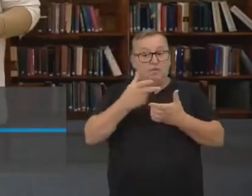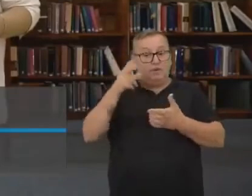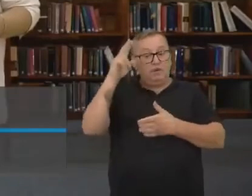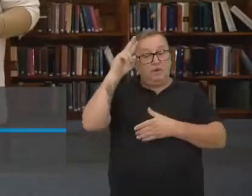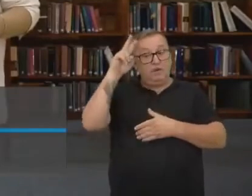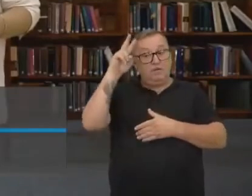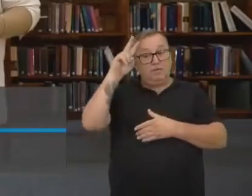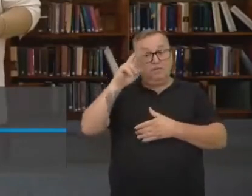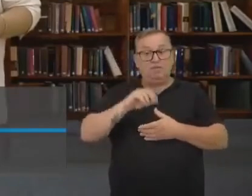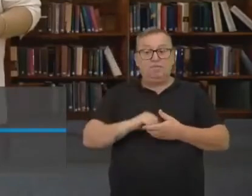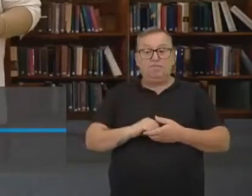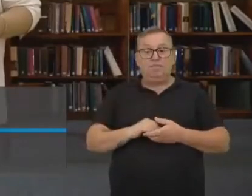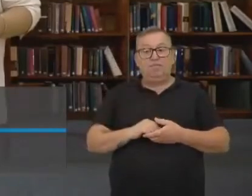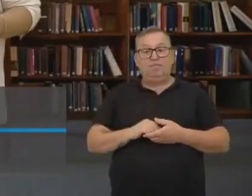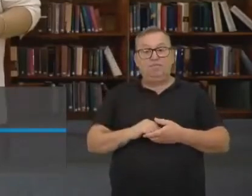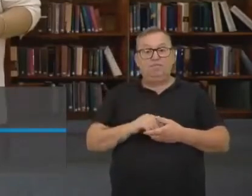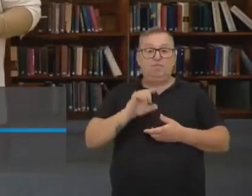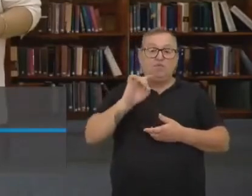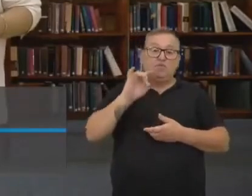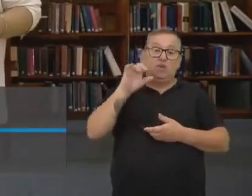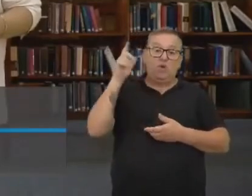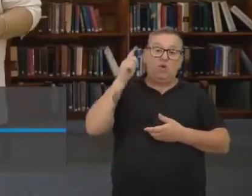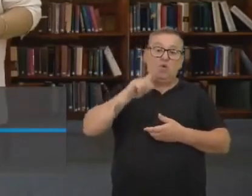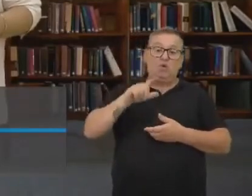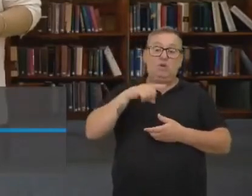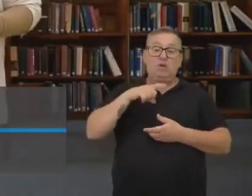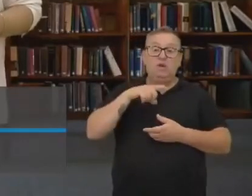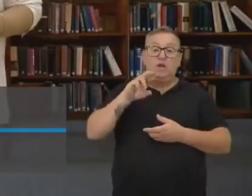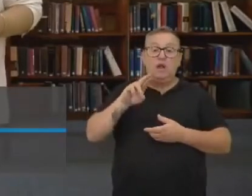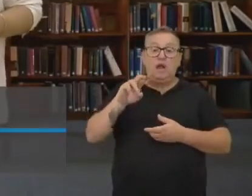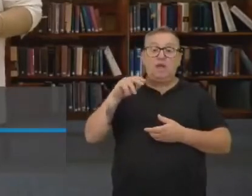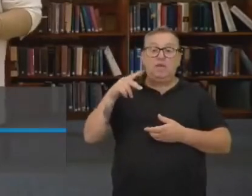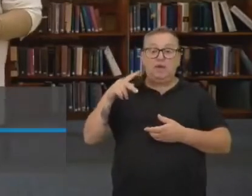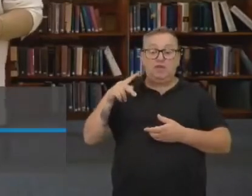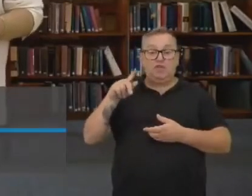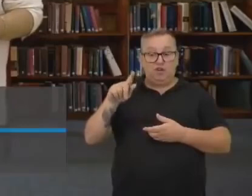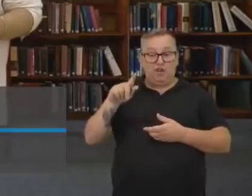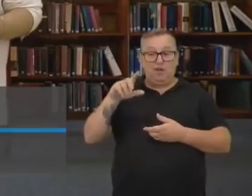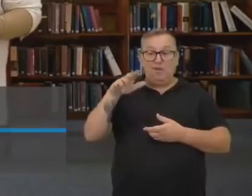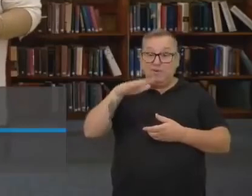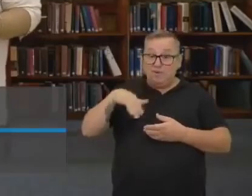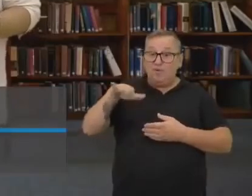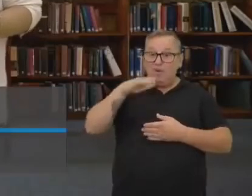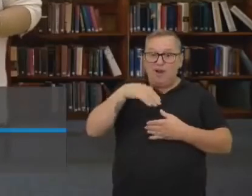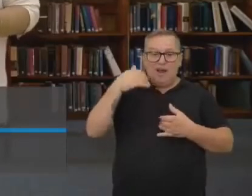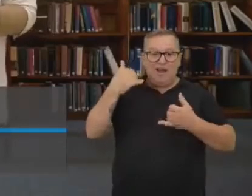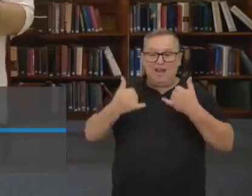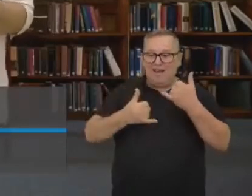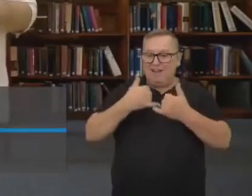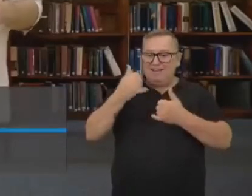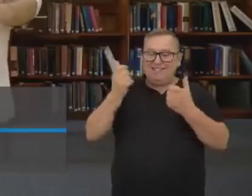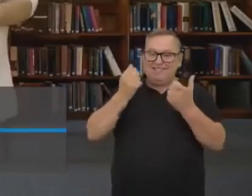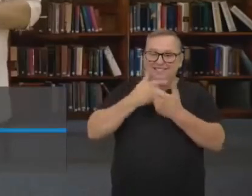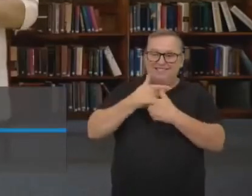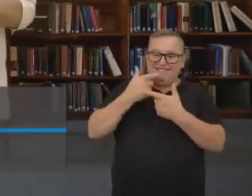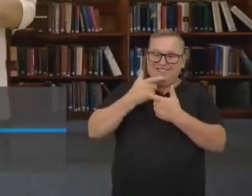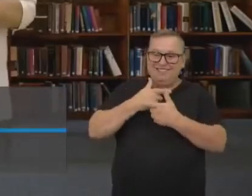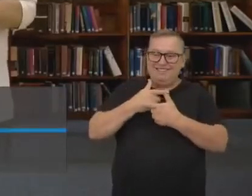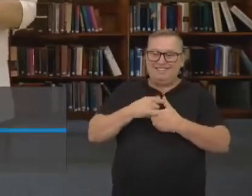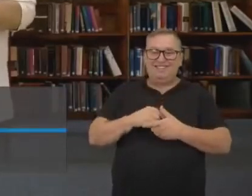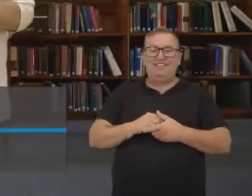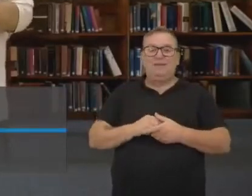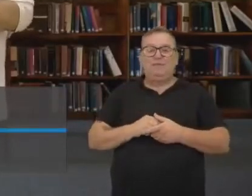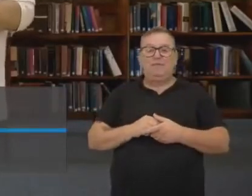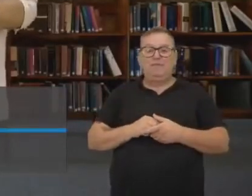com o RPG. Você só consegue ter um bom RPG quando todo mundo se diverte. Exatamente. E é legal que a gente começa